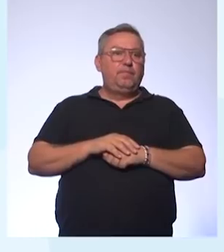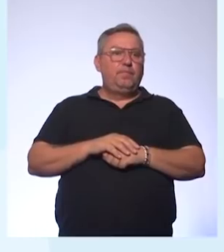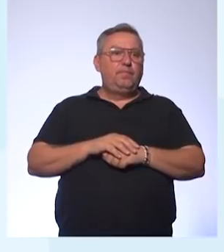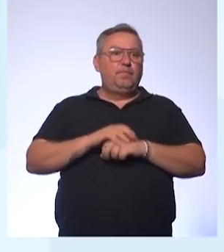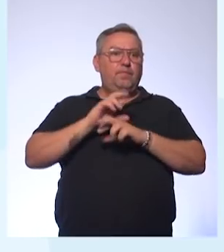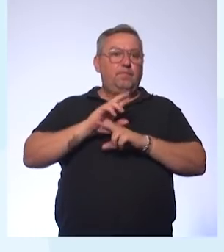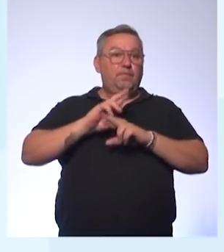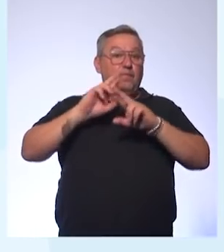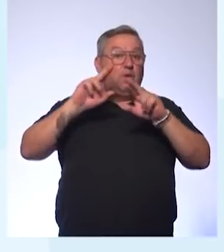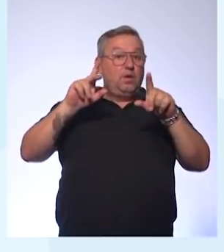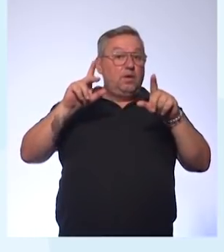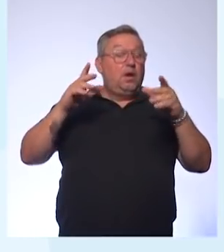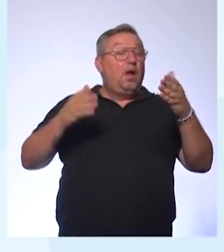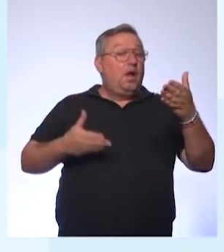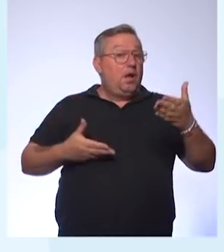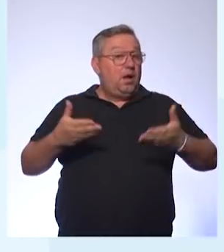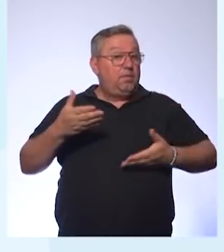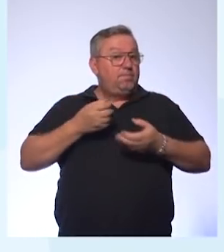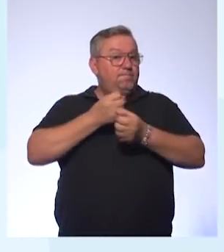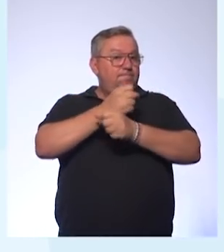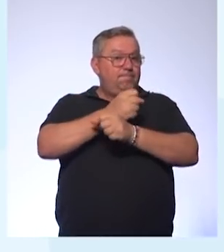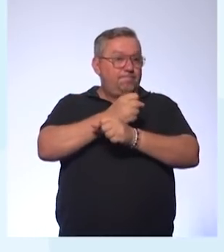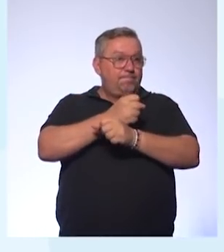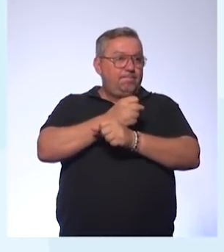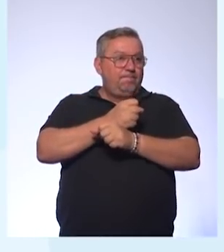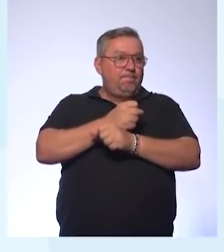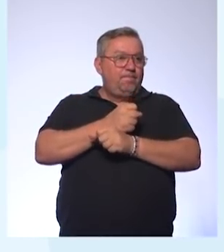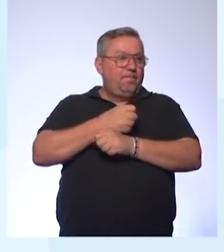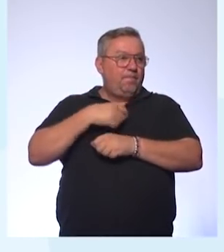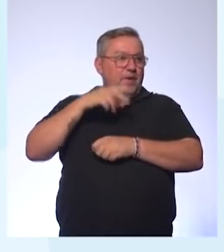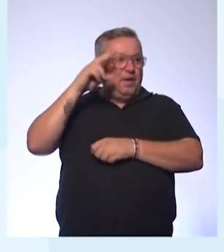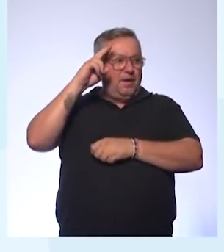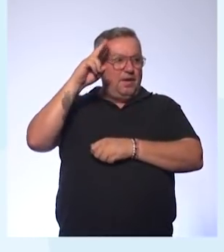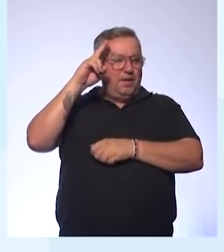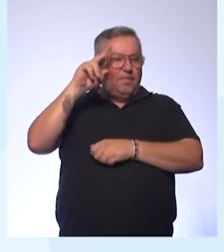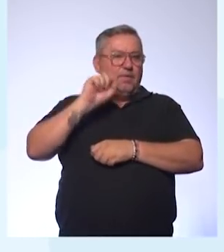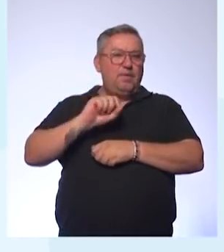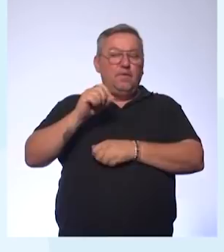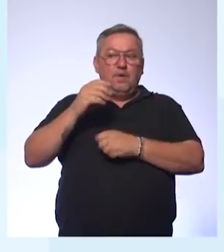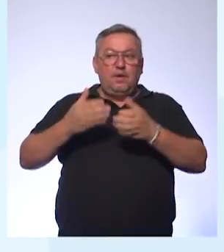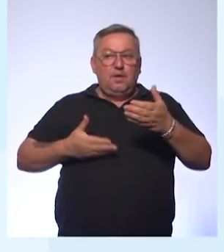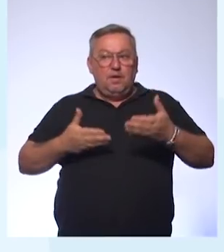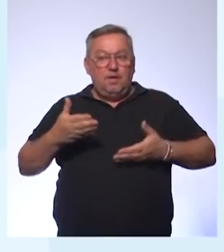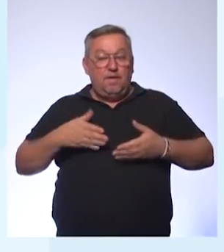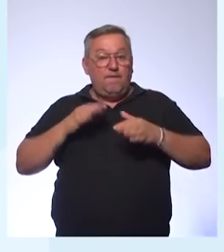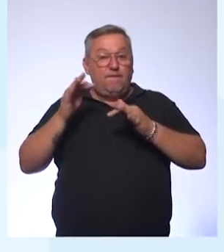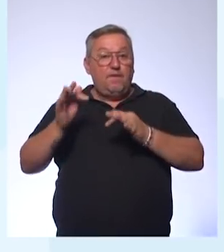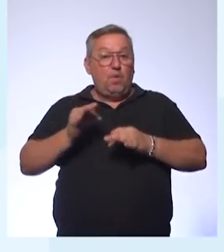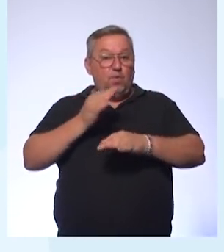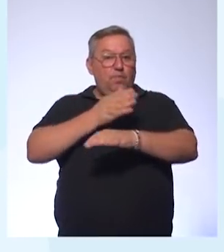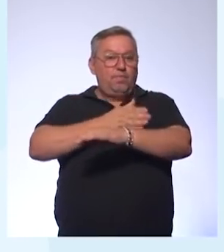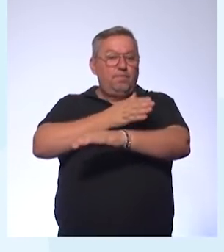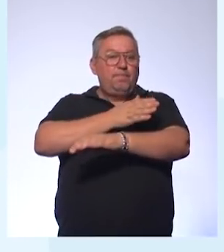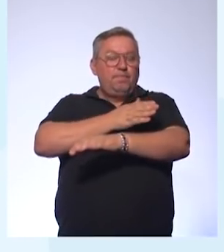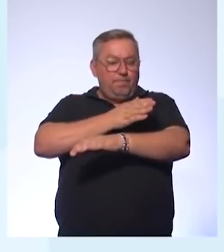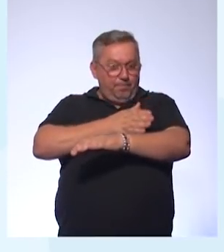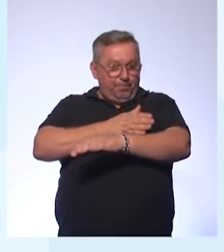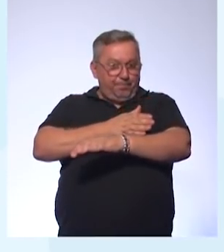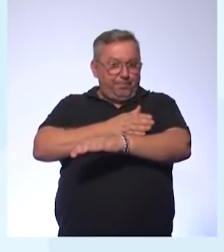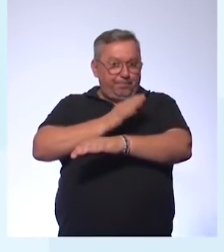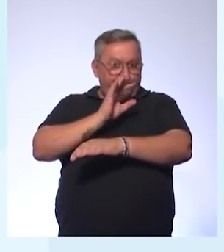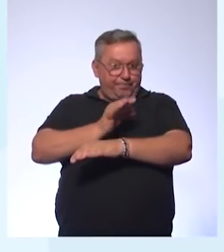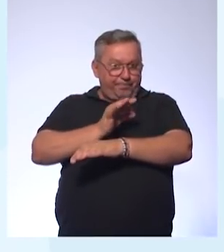de escravidão e servidão. Então, você lembra, Sofia? Servidão é o pessoal lá da Idade Média. Sim. Que foi para o